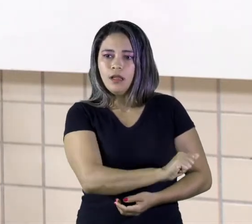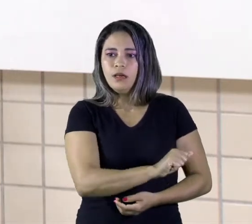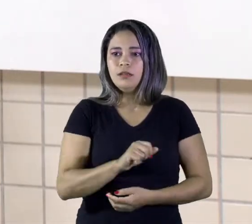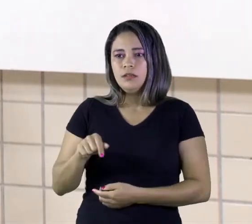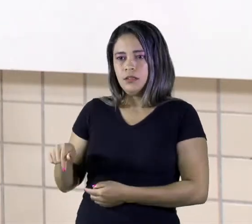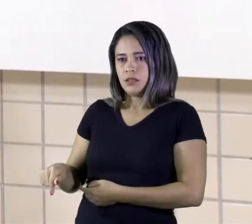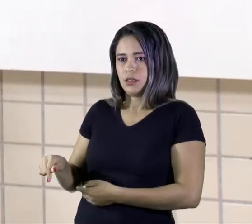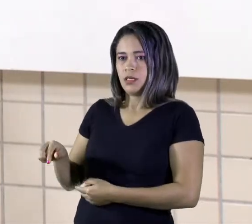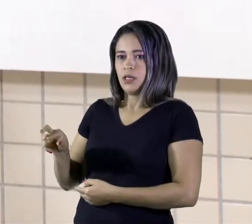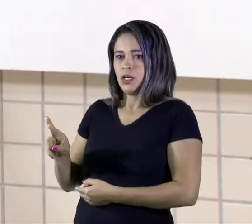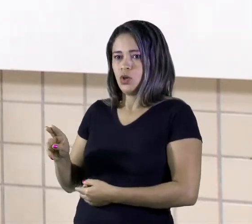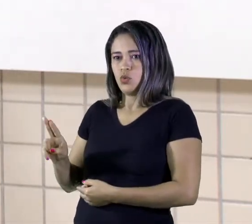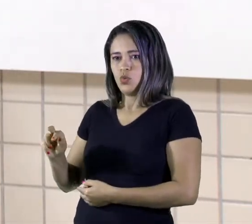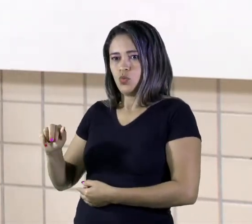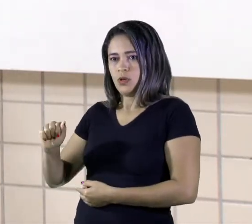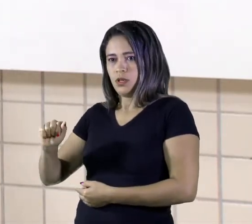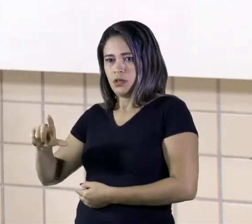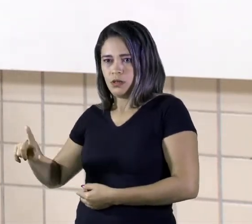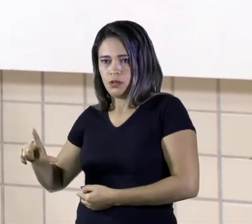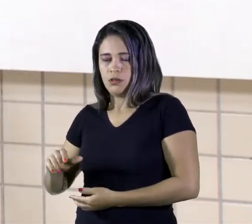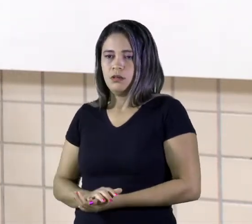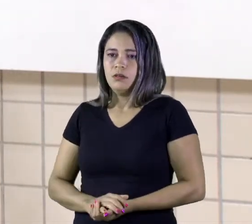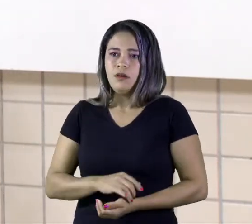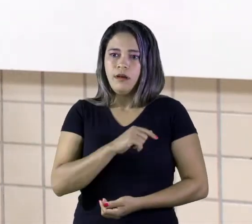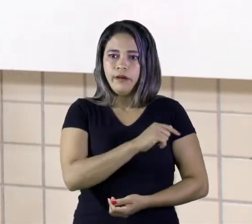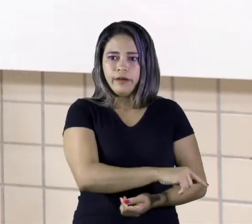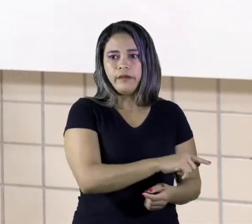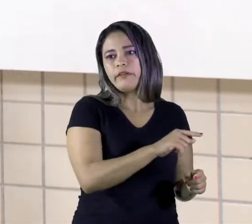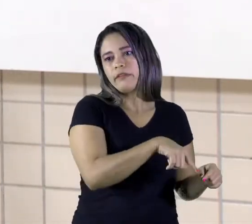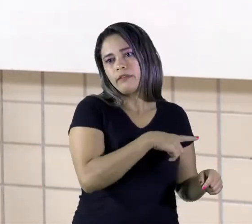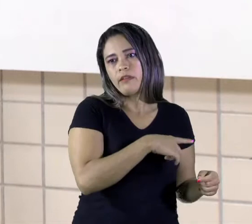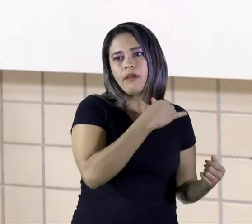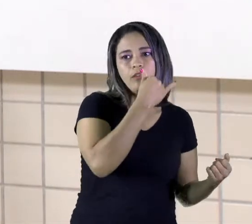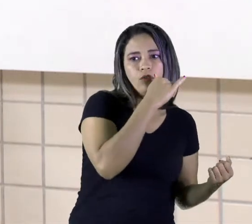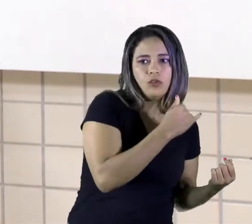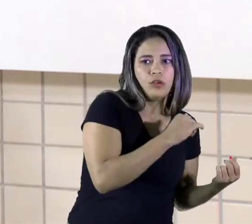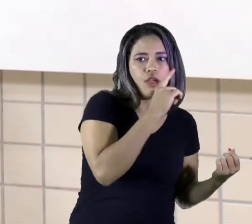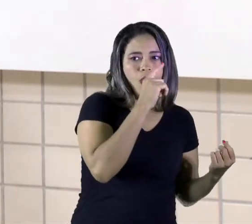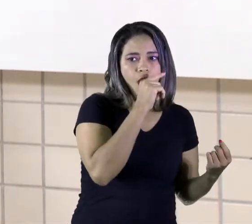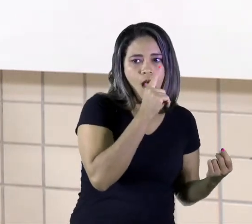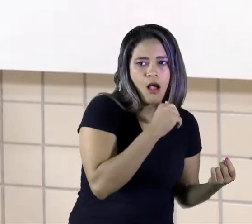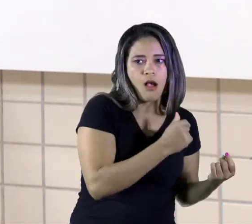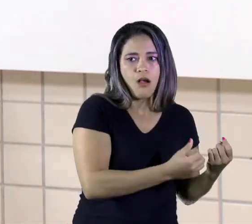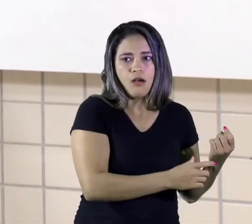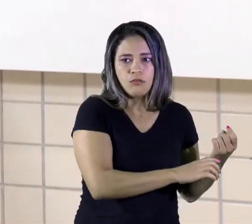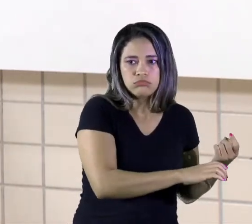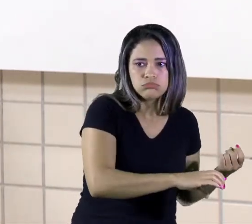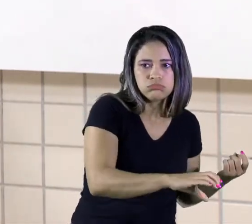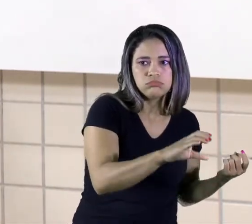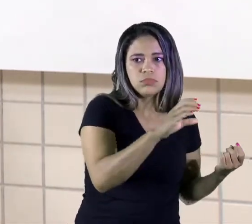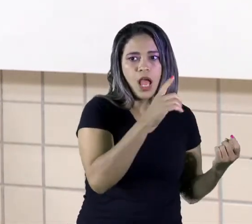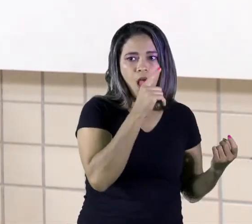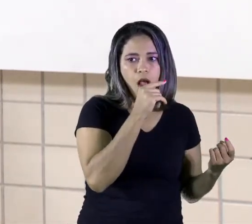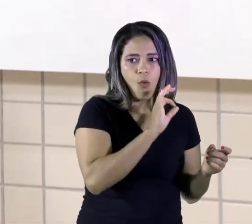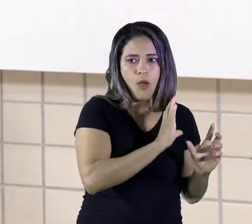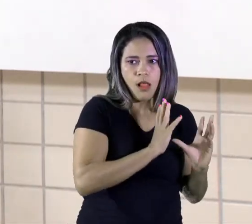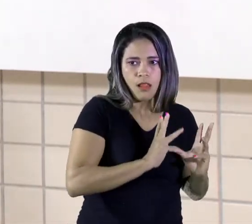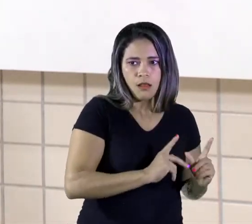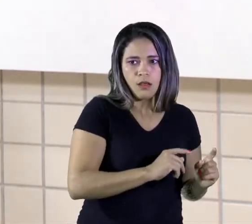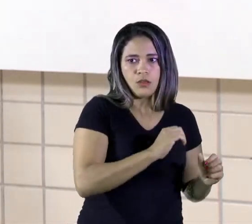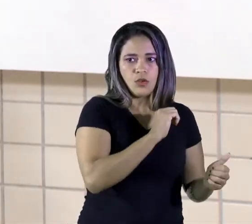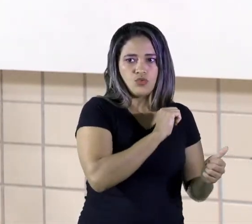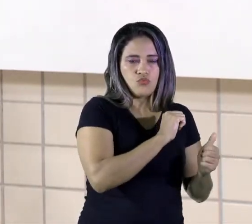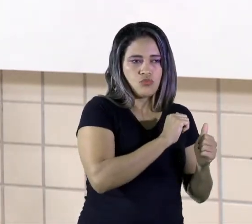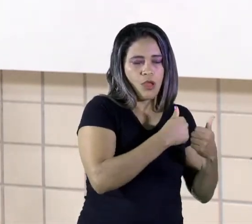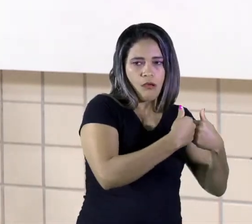coisas em comum. Por exemplo, serviço de eletricidade, de água, de esgoto, a água é tratada, tem esporte